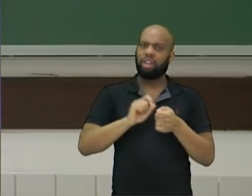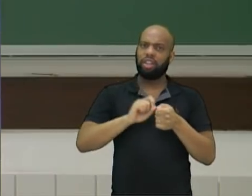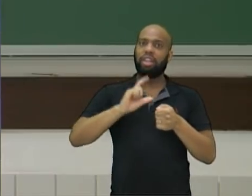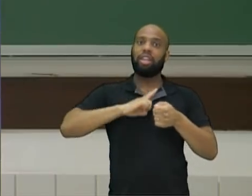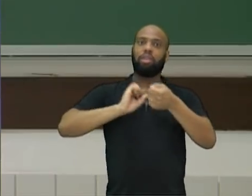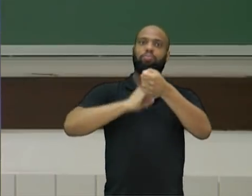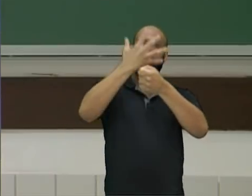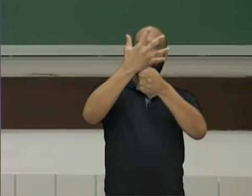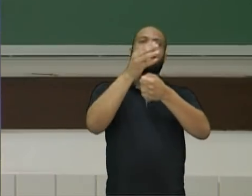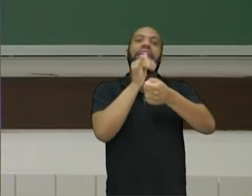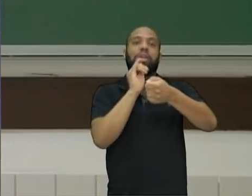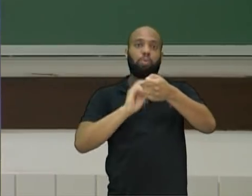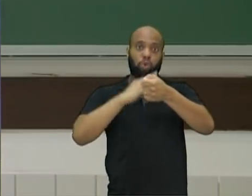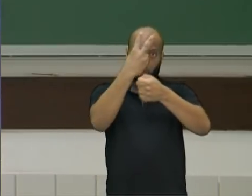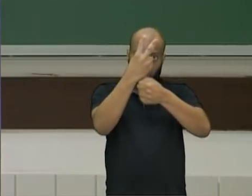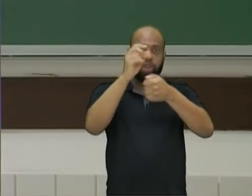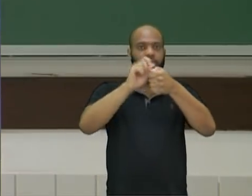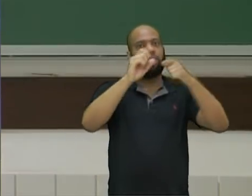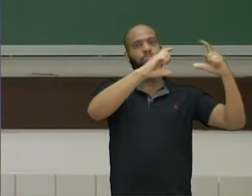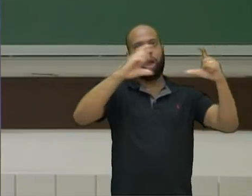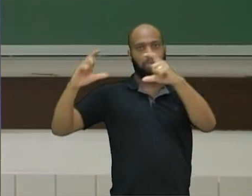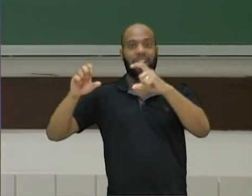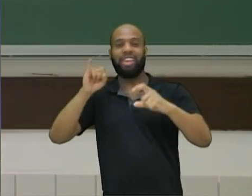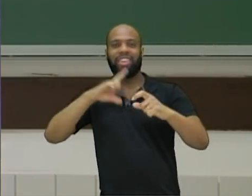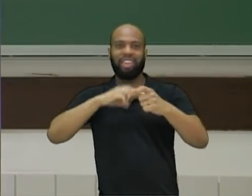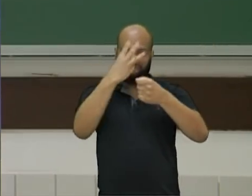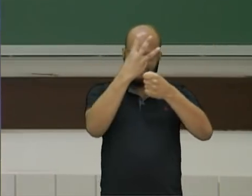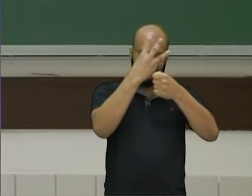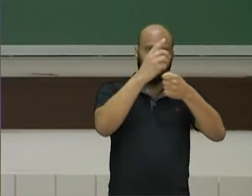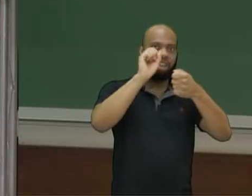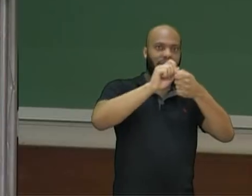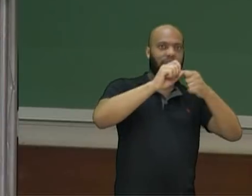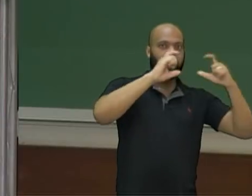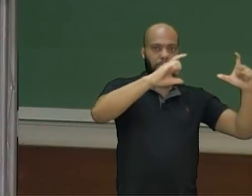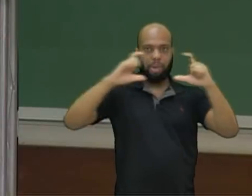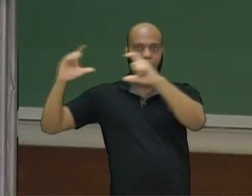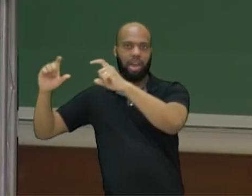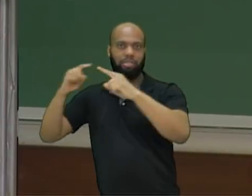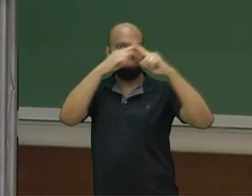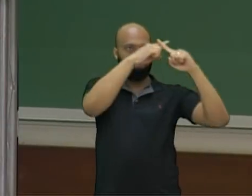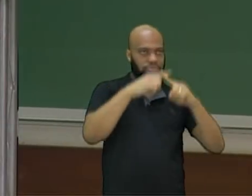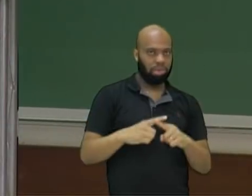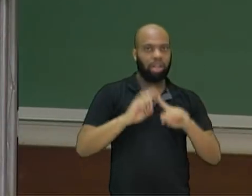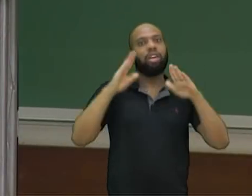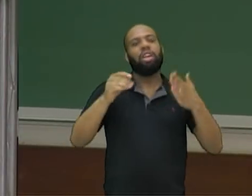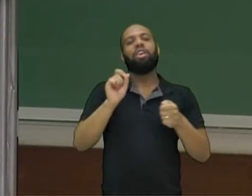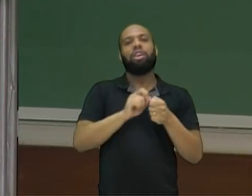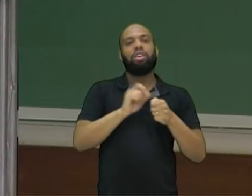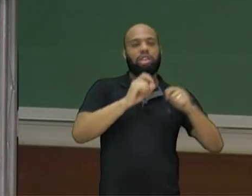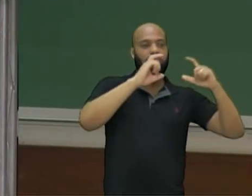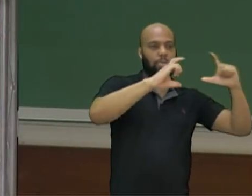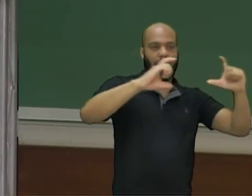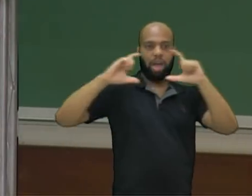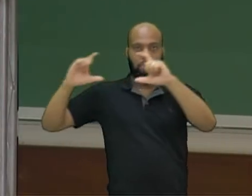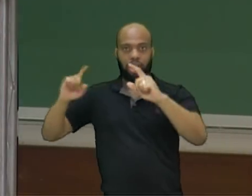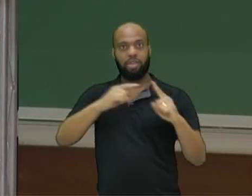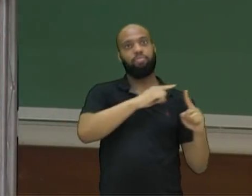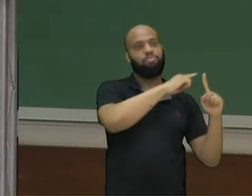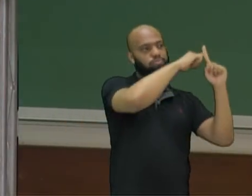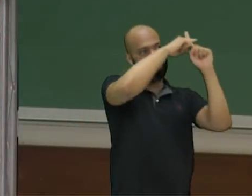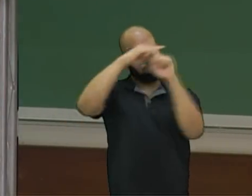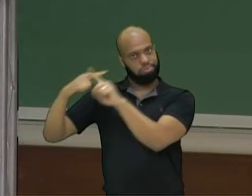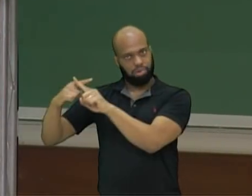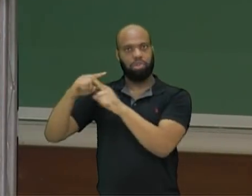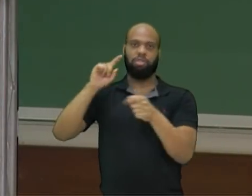no expoente. Aqui nesse caso, eu estou pedindo para você fazer z ao quadrado. Então, você vai multiplicar z vezes